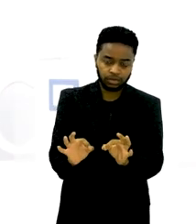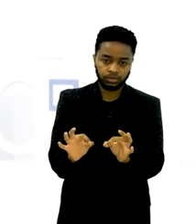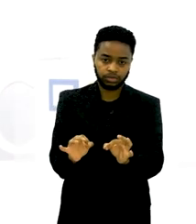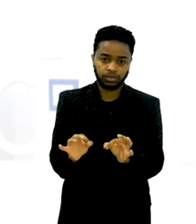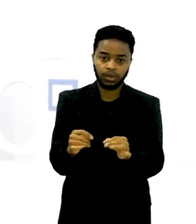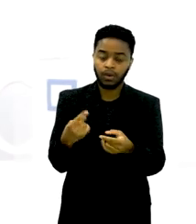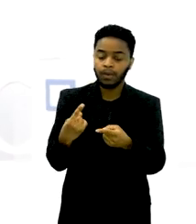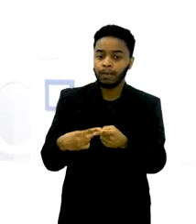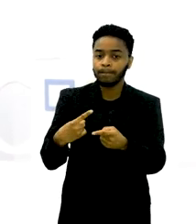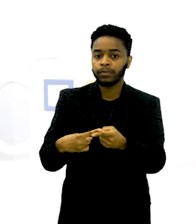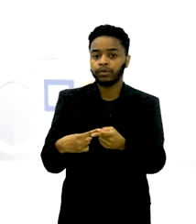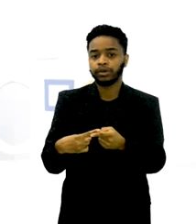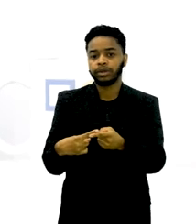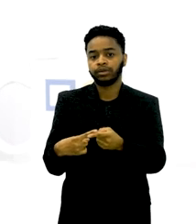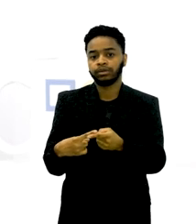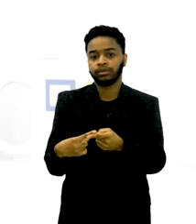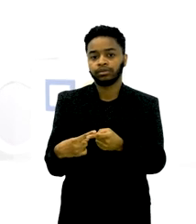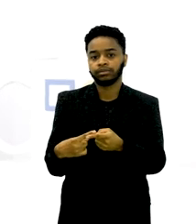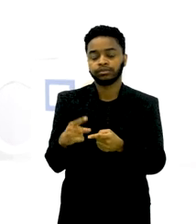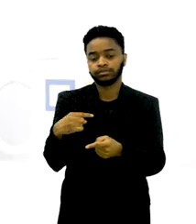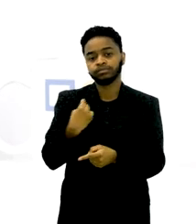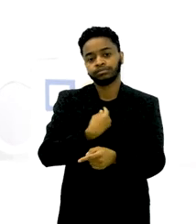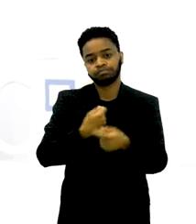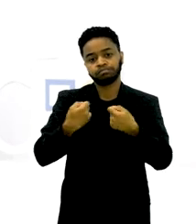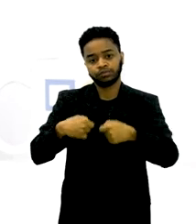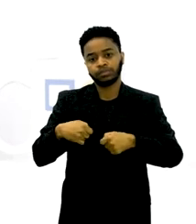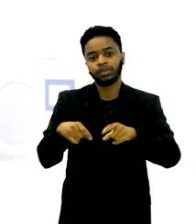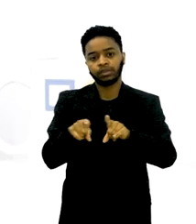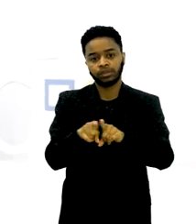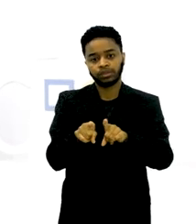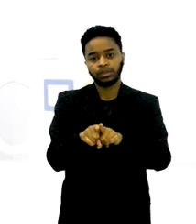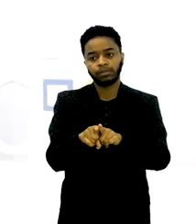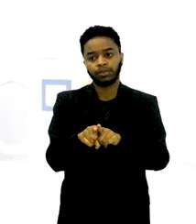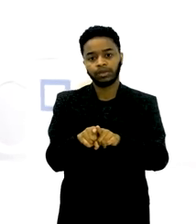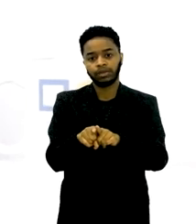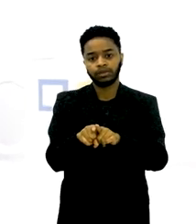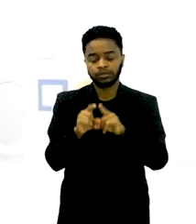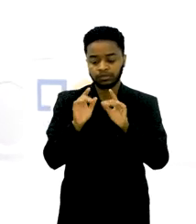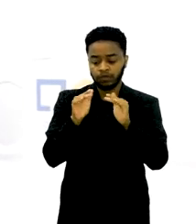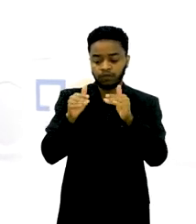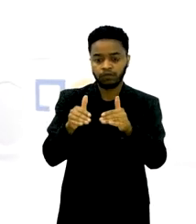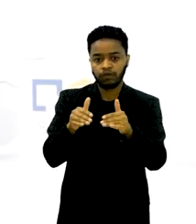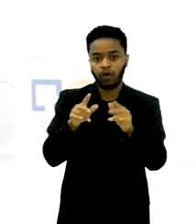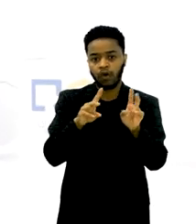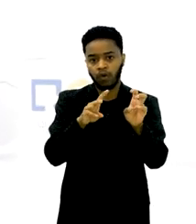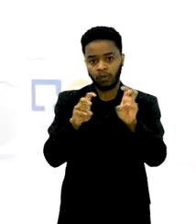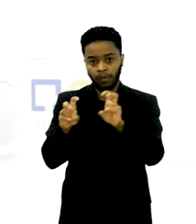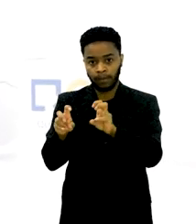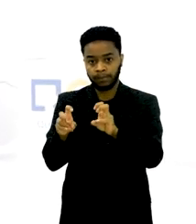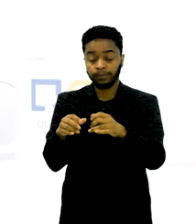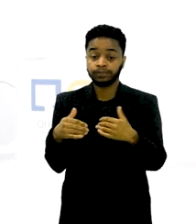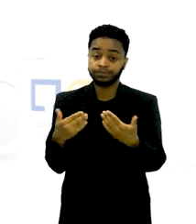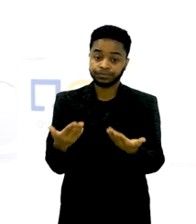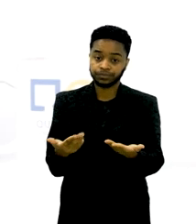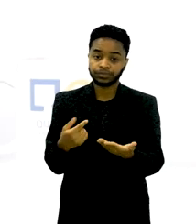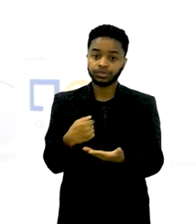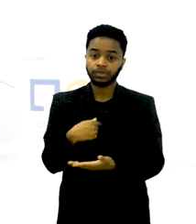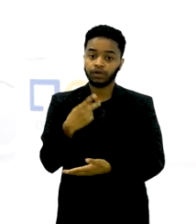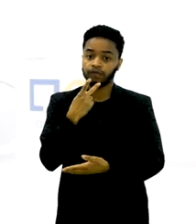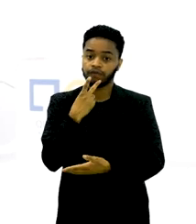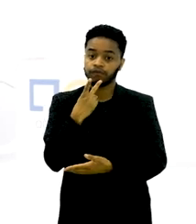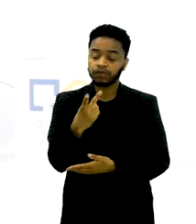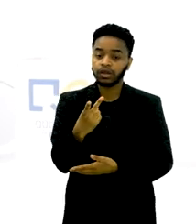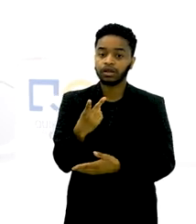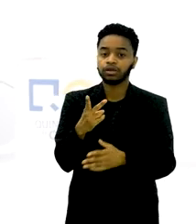porque eh também precisa trabalhar esses indicadores né então e E aí eu estou